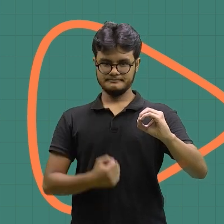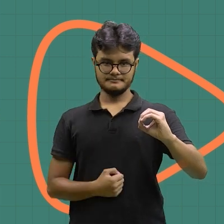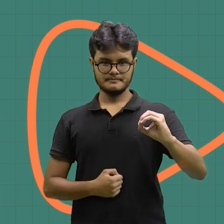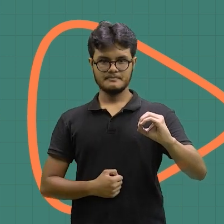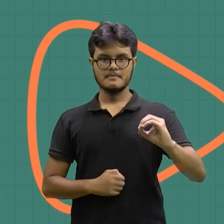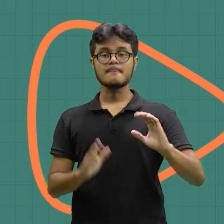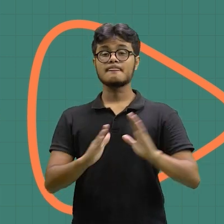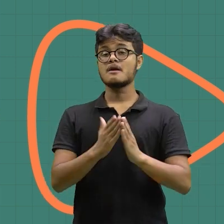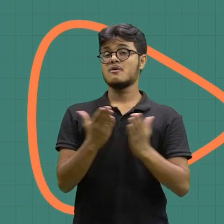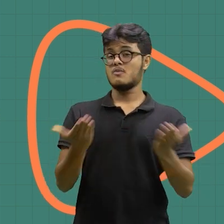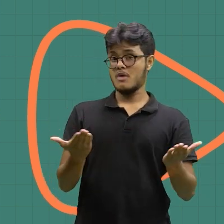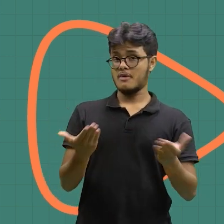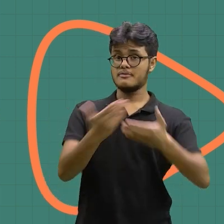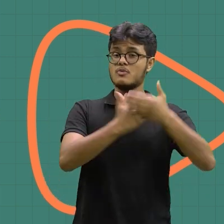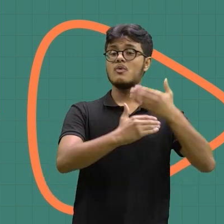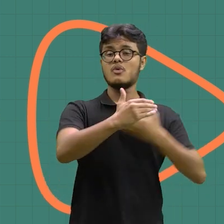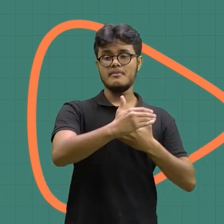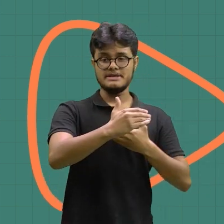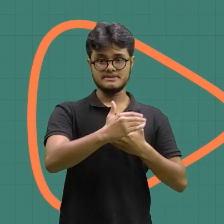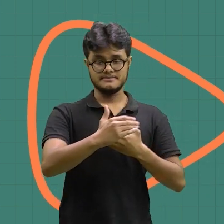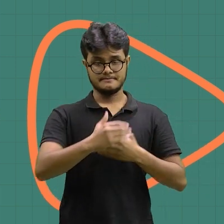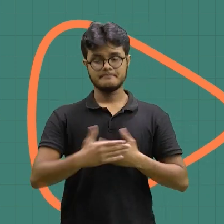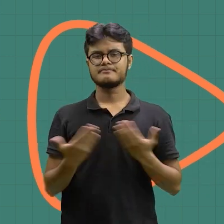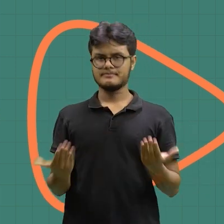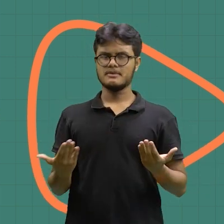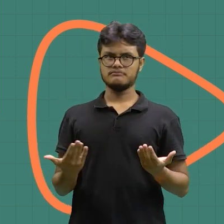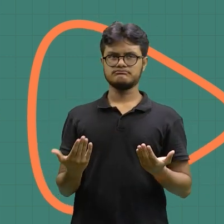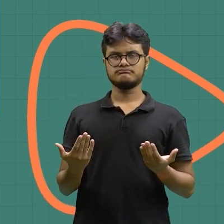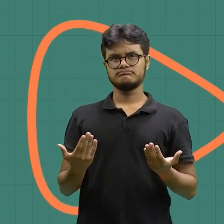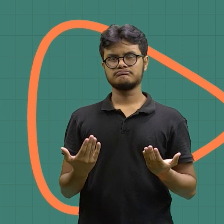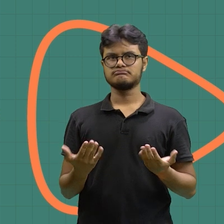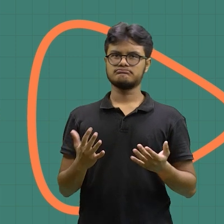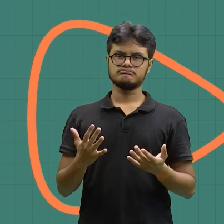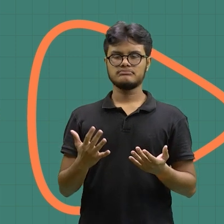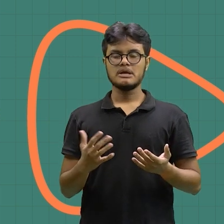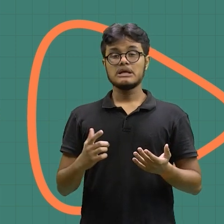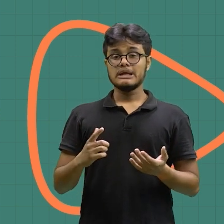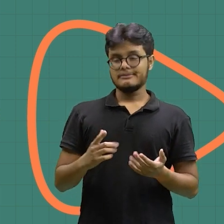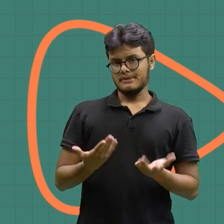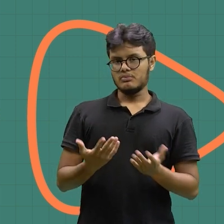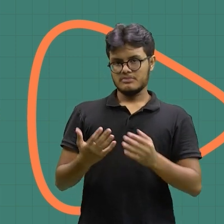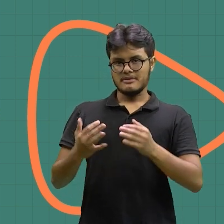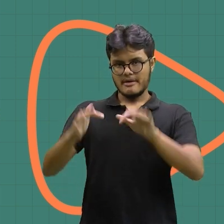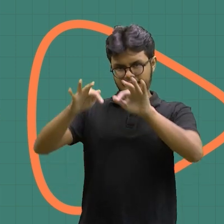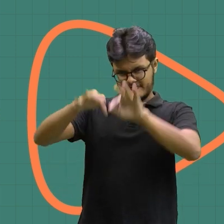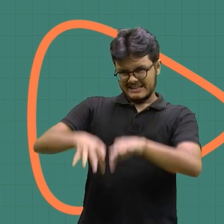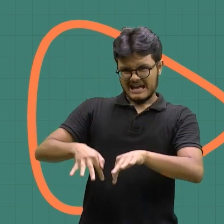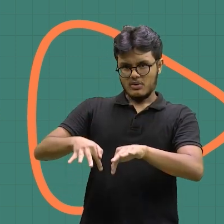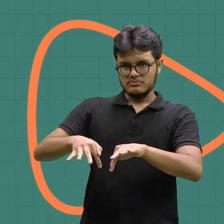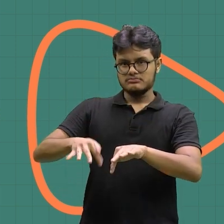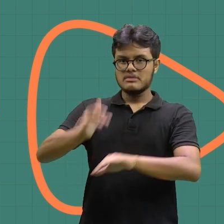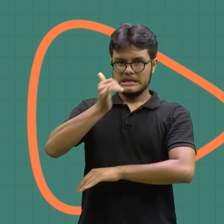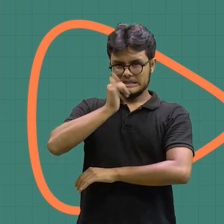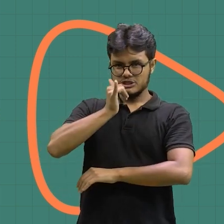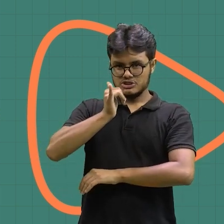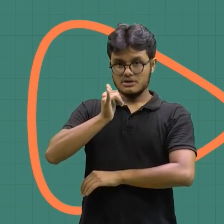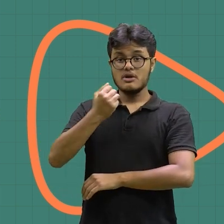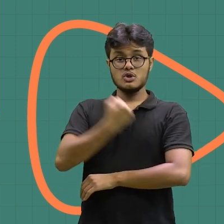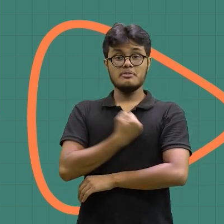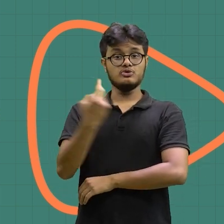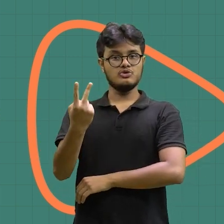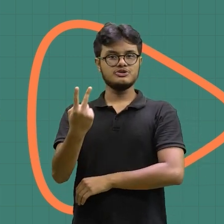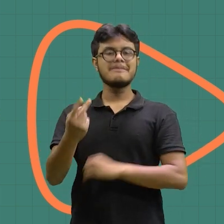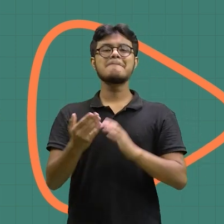qual é essa carga inicial. Só que essa carga inicial, houve 3 contatos nela, com corpos neutros. Esses